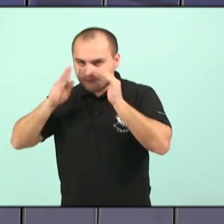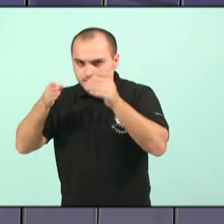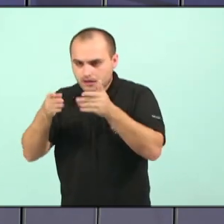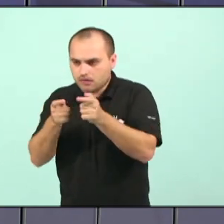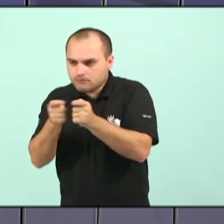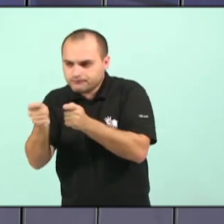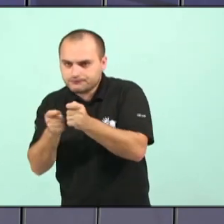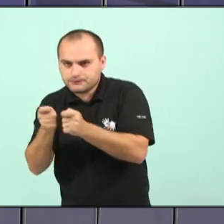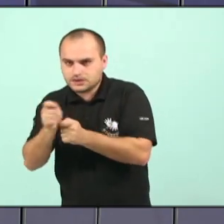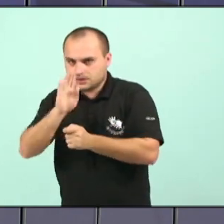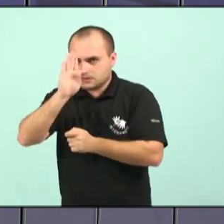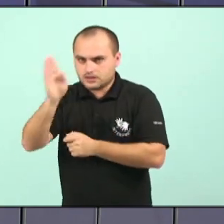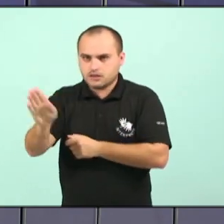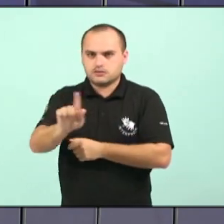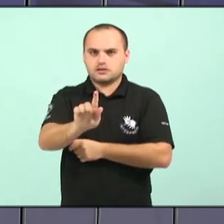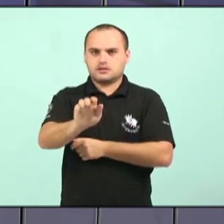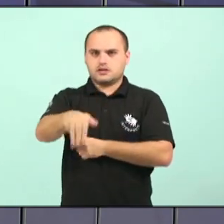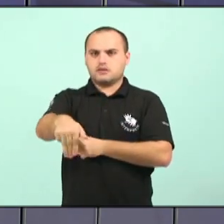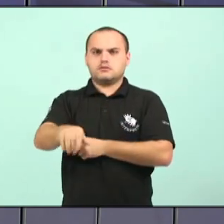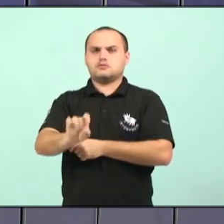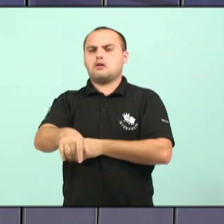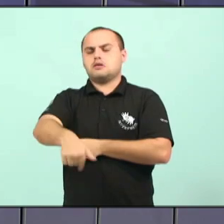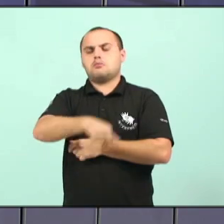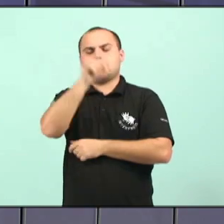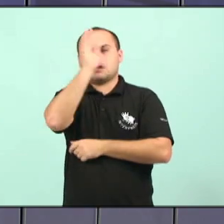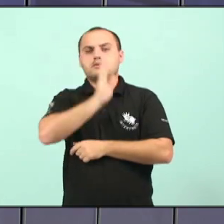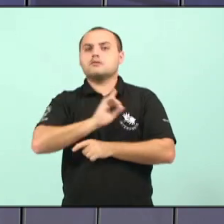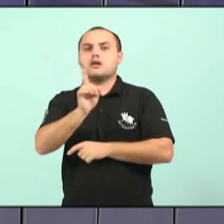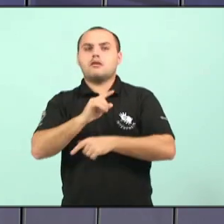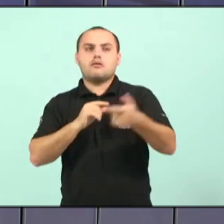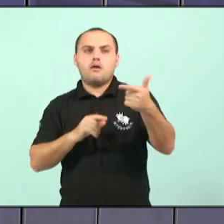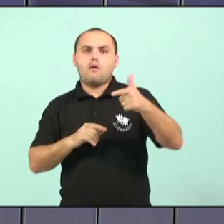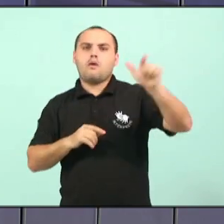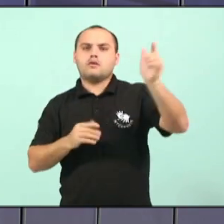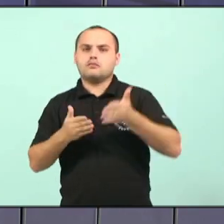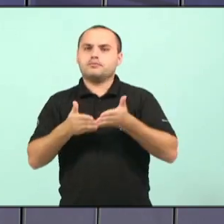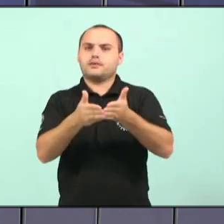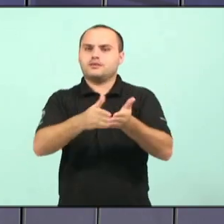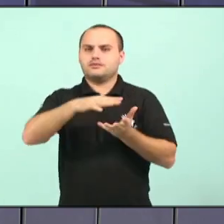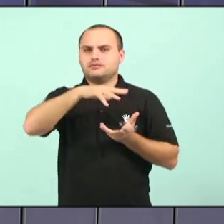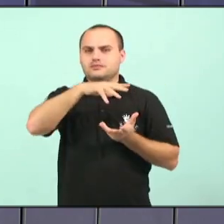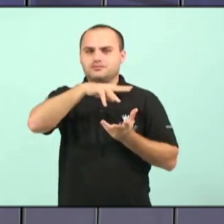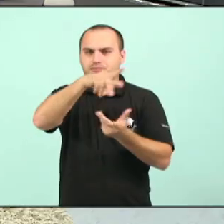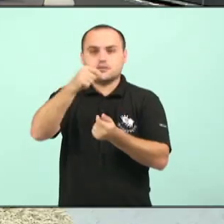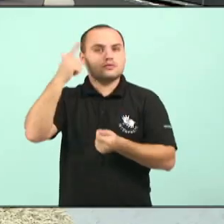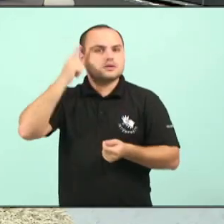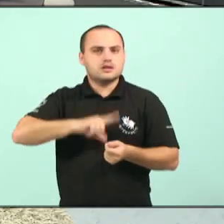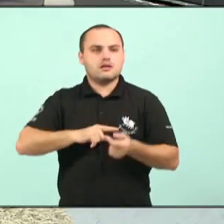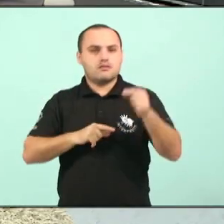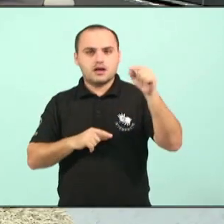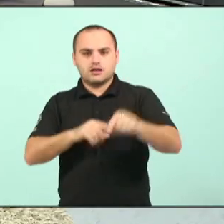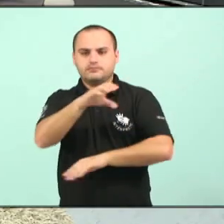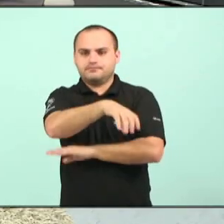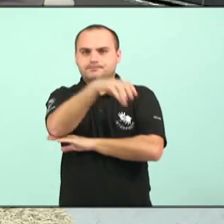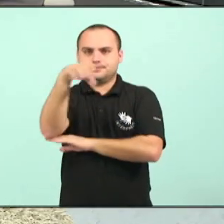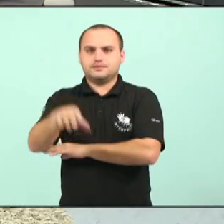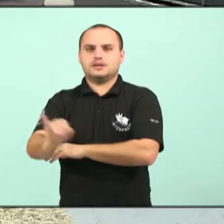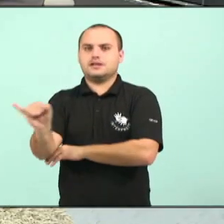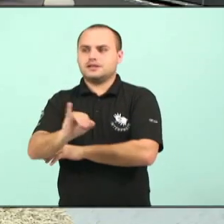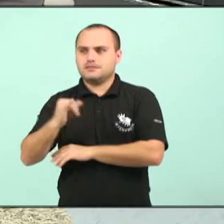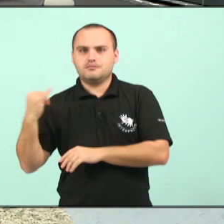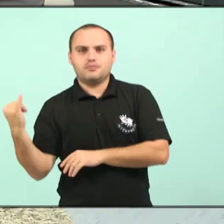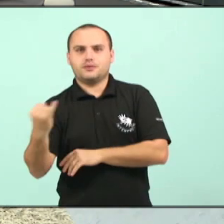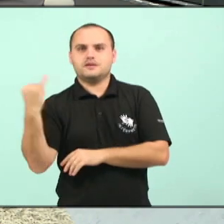negociações diretamente com a General Motors, e não só aqui no Brasil, mas em outros portos do mundo, conseguiu atrair essa carga para Itajaí. Então, uma carga muito importante para